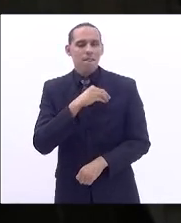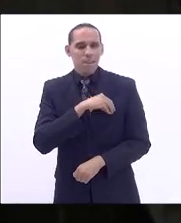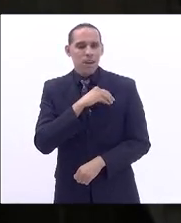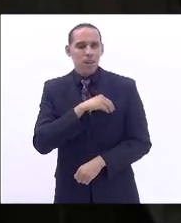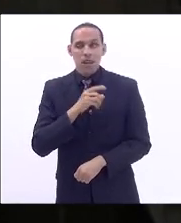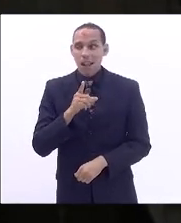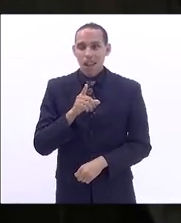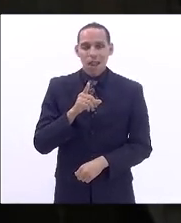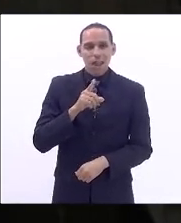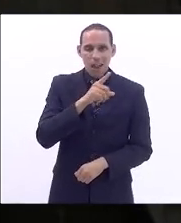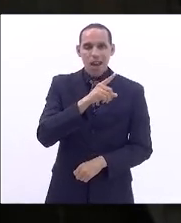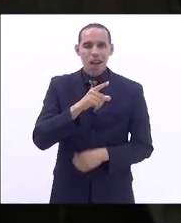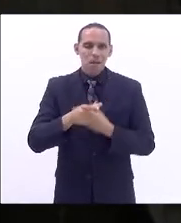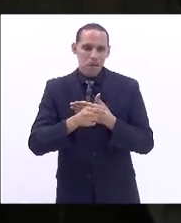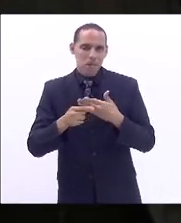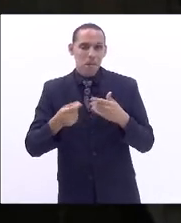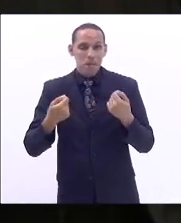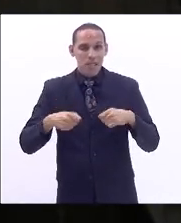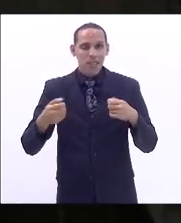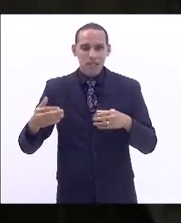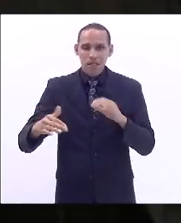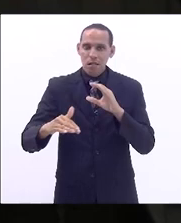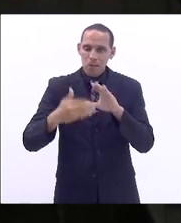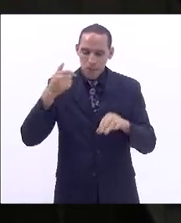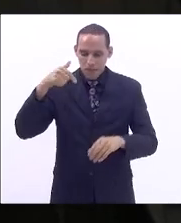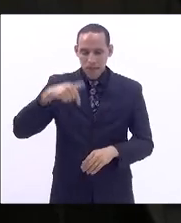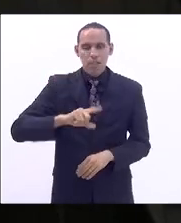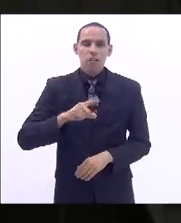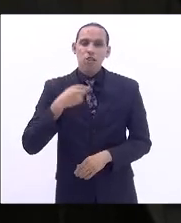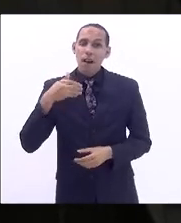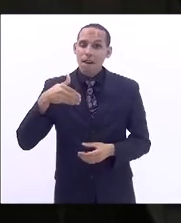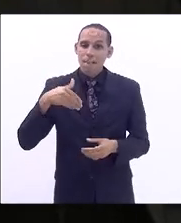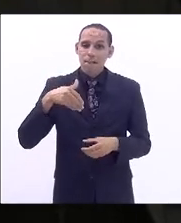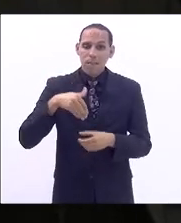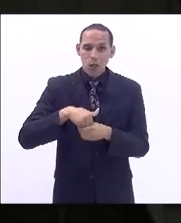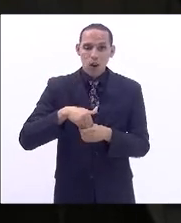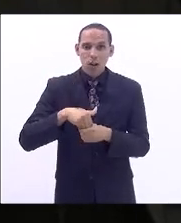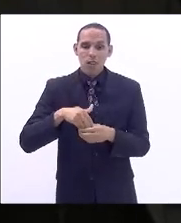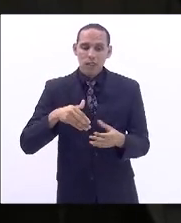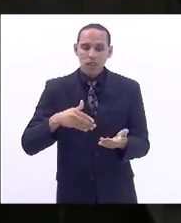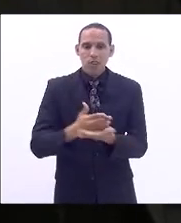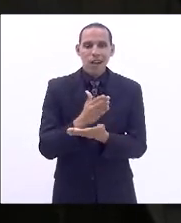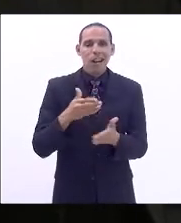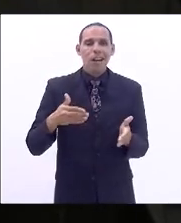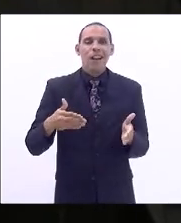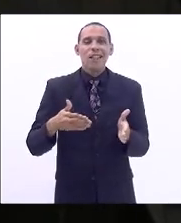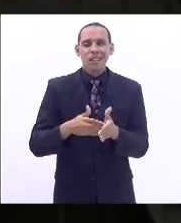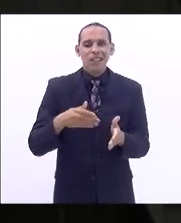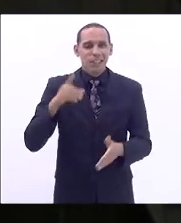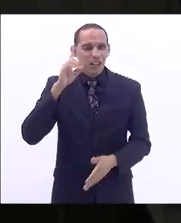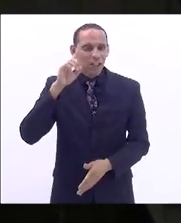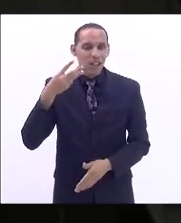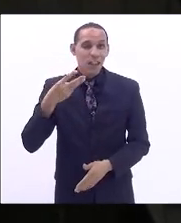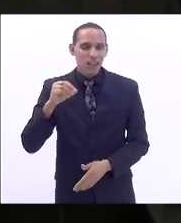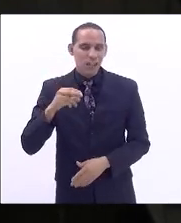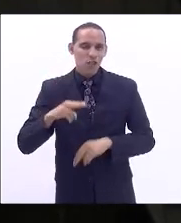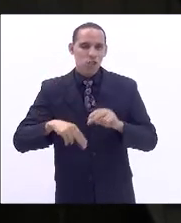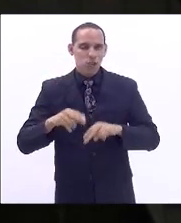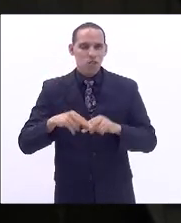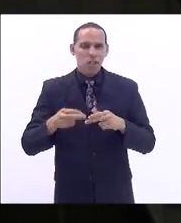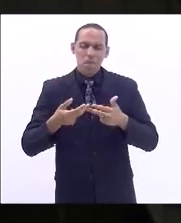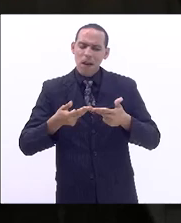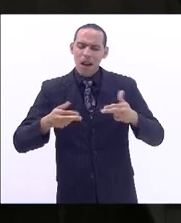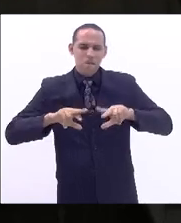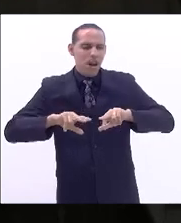wi-fi que está lá na casa civil e precisa ser enviado aqui para casa para ser votado e sancionado até até 30 de junho e muitas questões